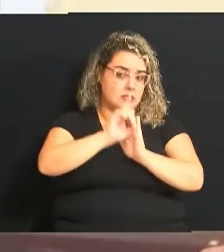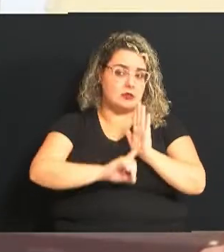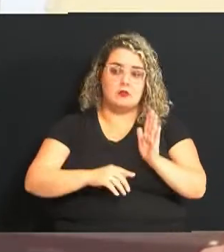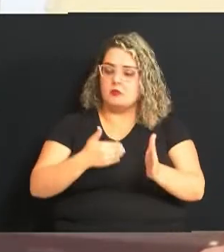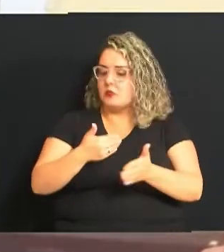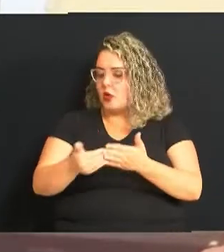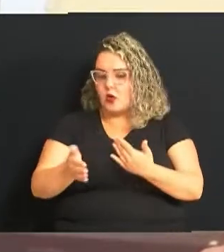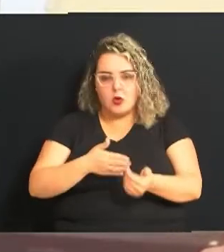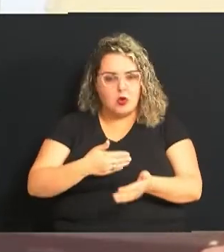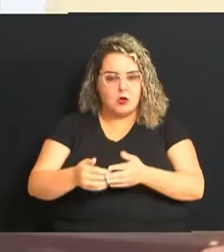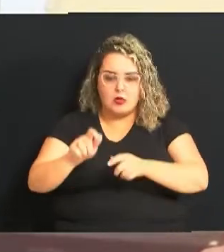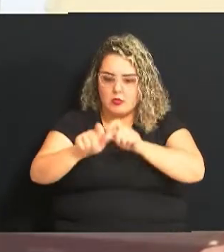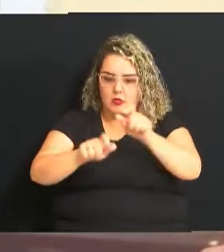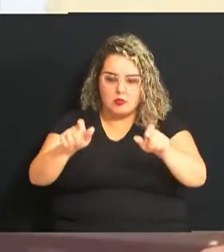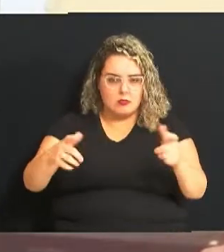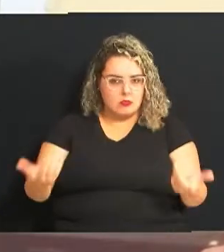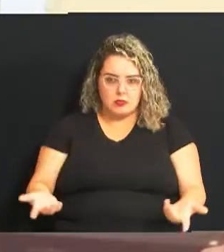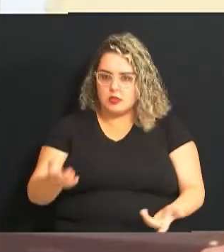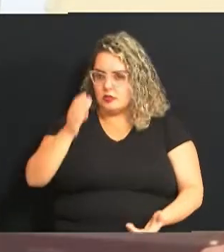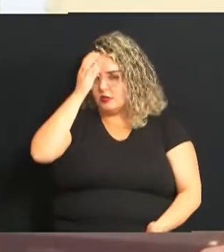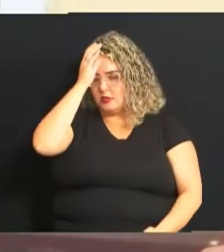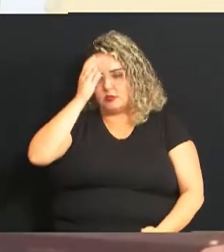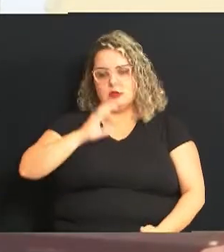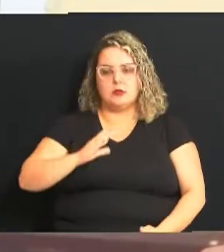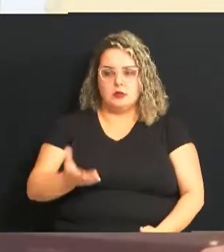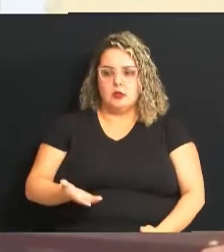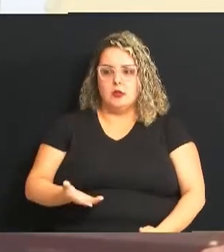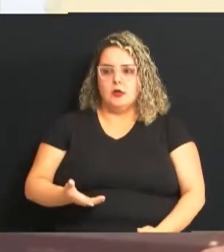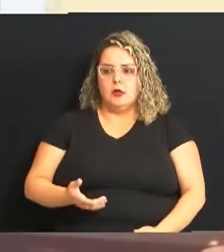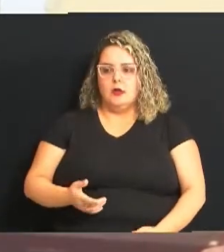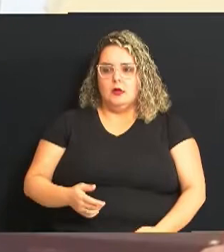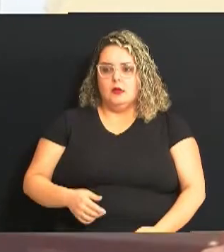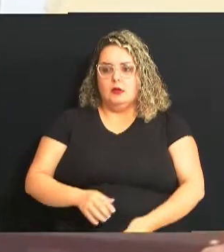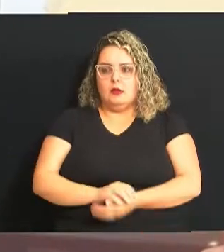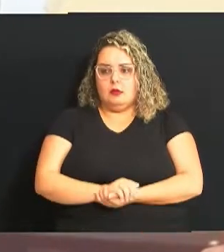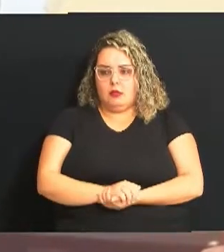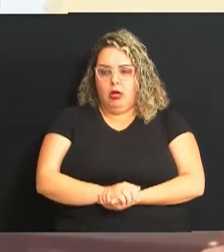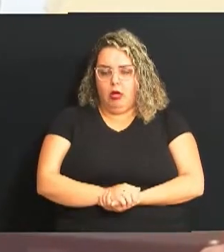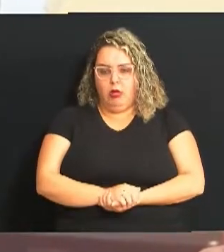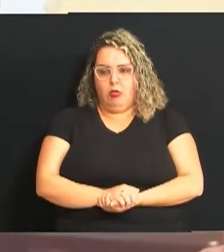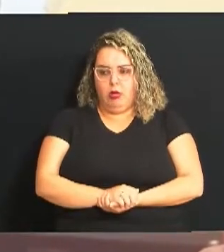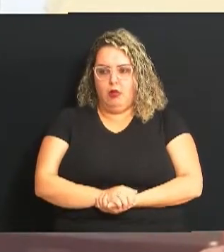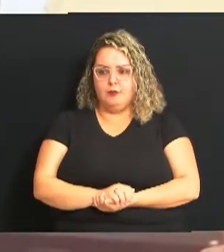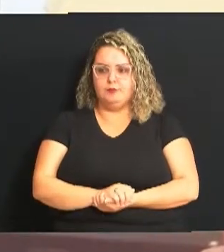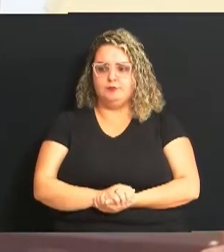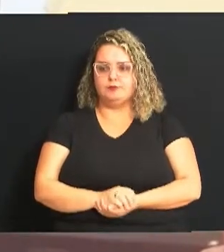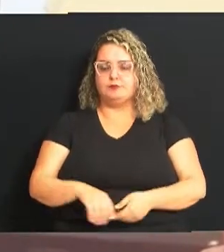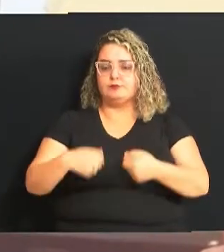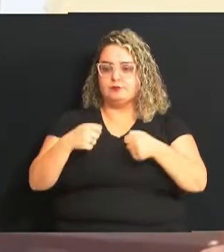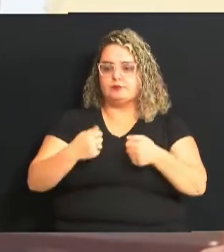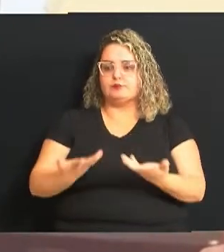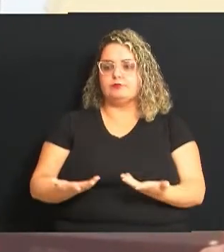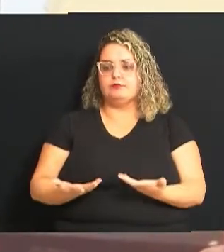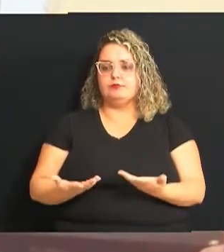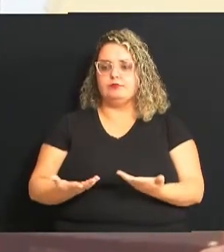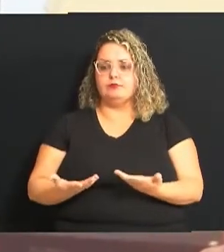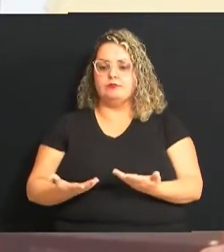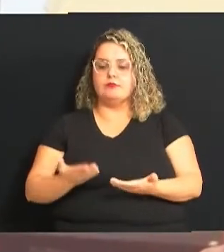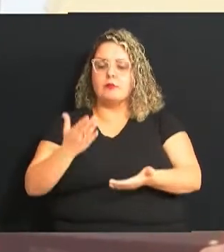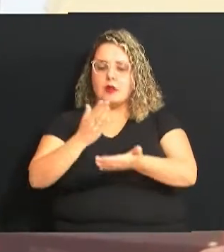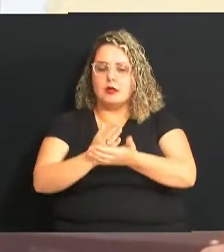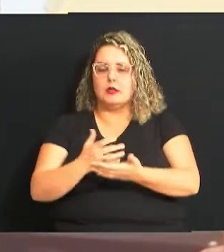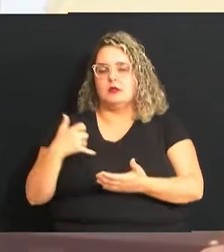qualquer outro, né? Então, a gente precisa tirar aquele estigma daquele idoso frágil.